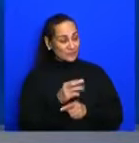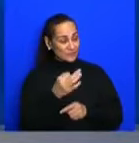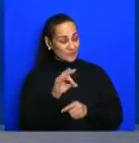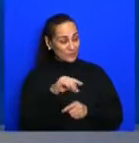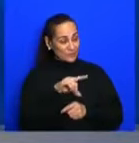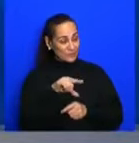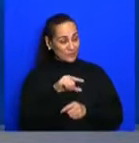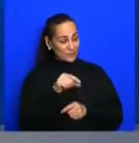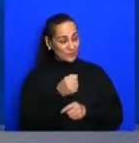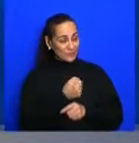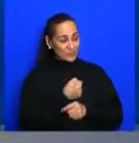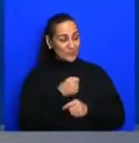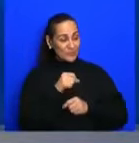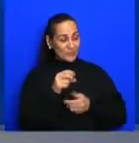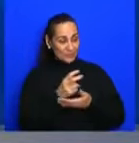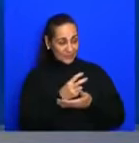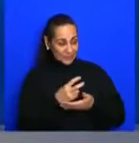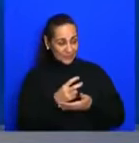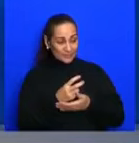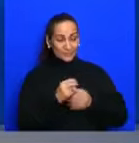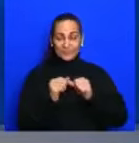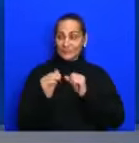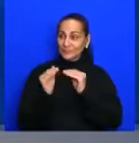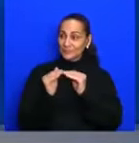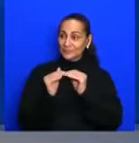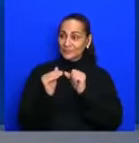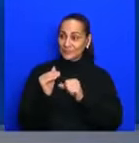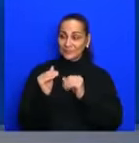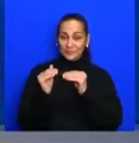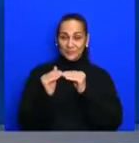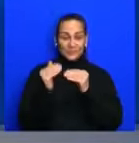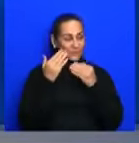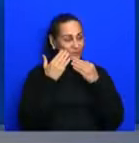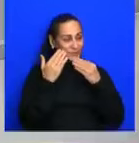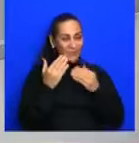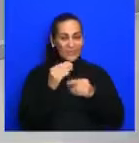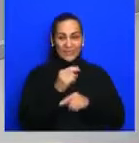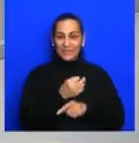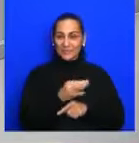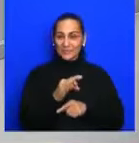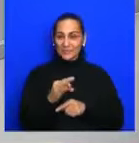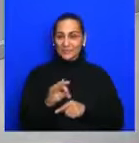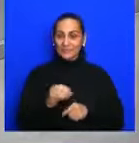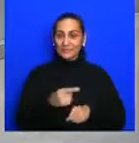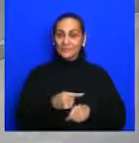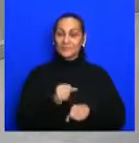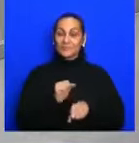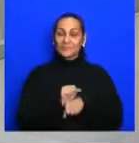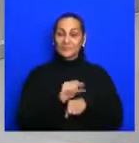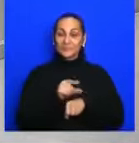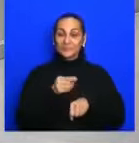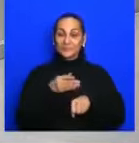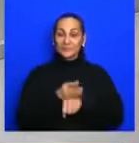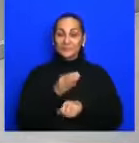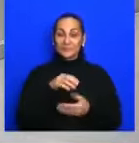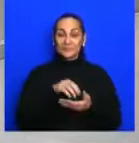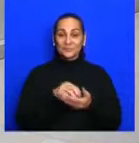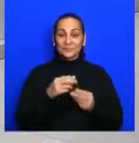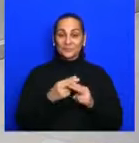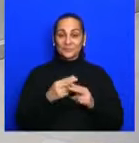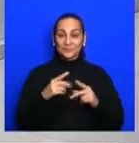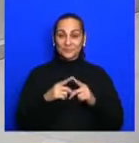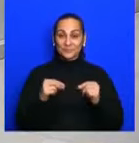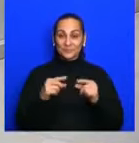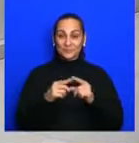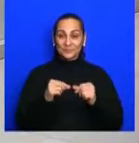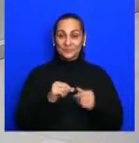auditores, vocês confirmam o sorteio da quina? Sim, confirmo. Sim, confirmo. Obrigado pelas confirmações. Aguardando agora a validação do sorteio com a matriz